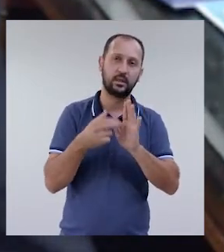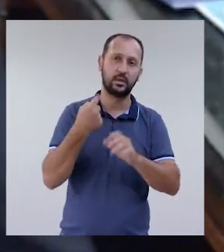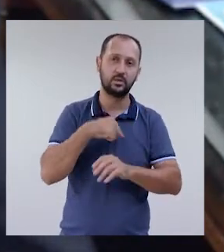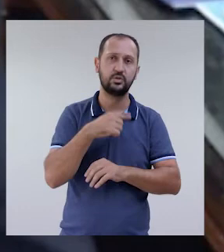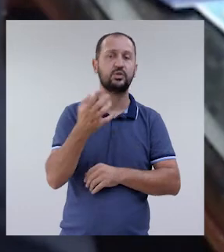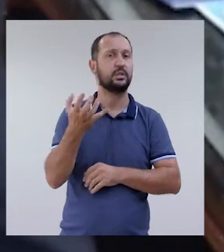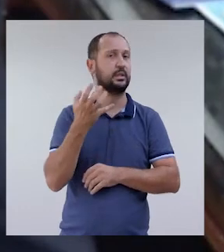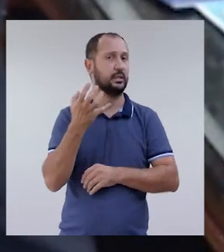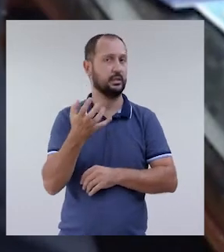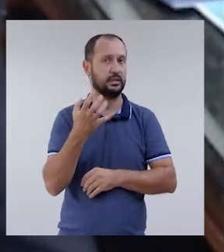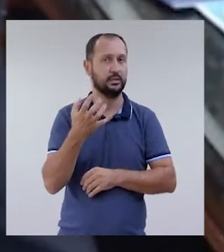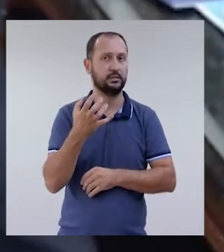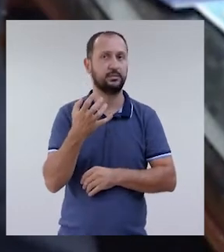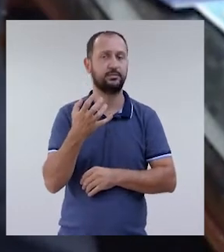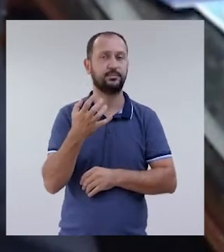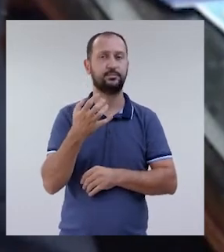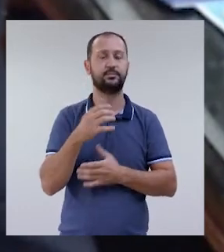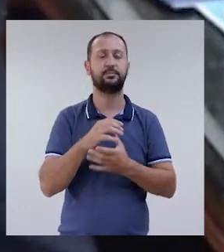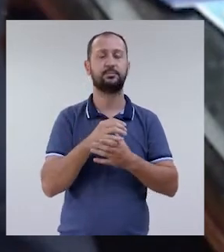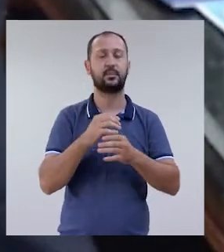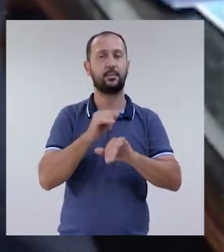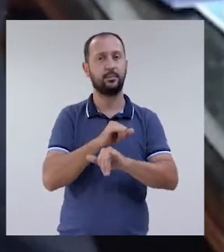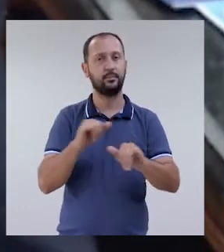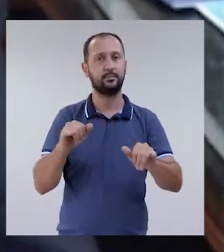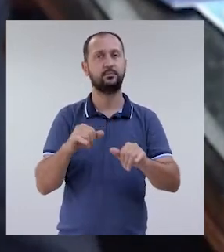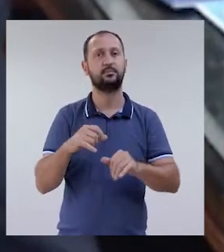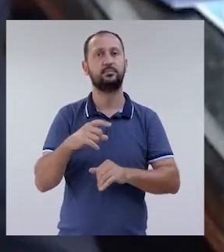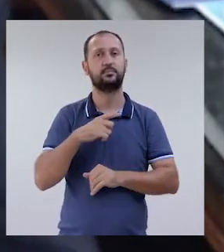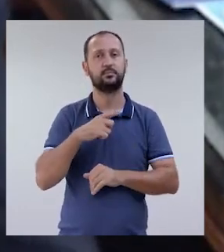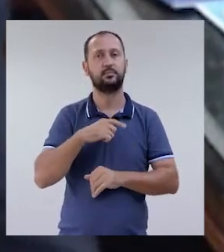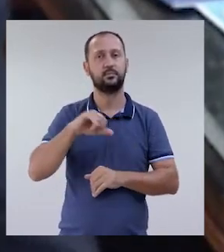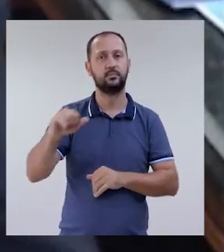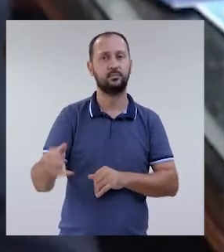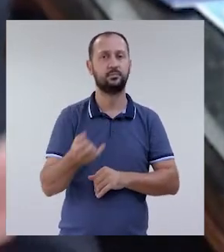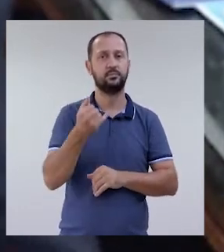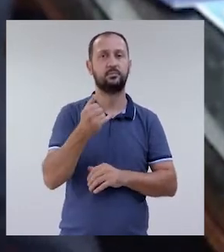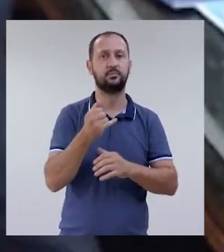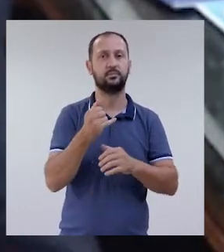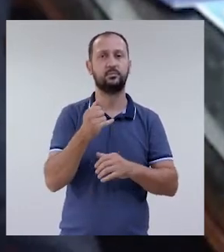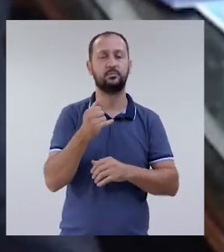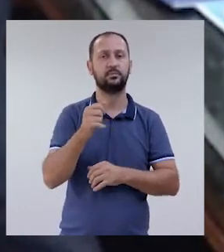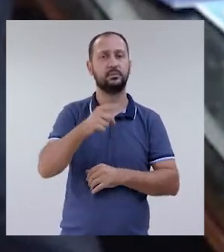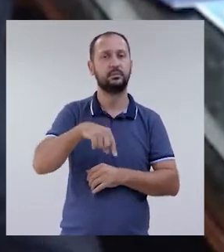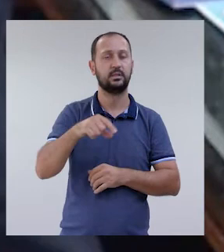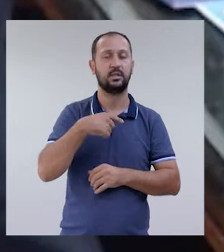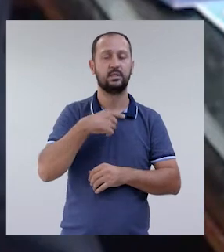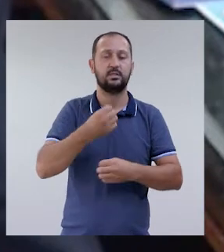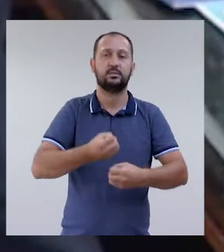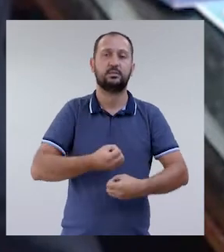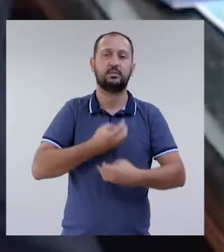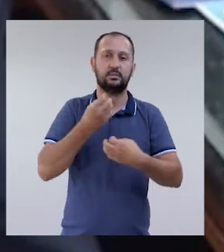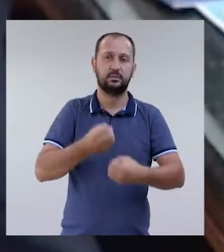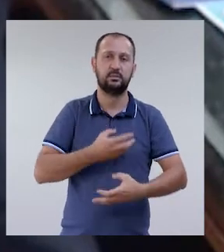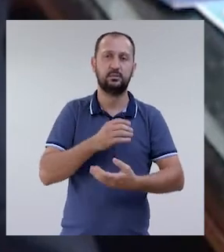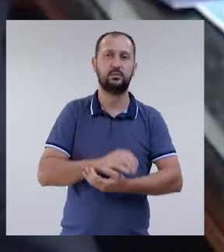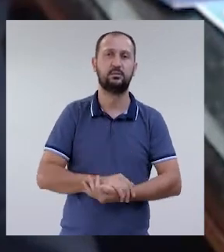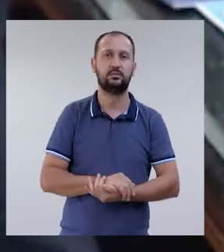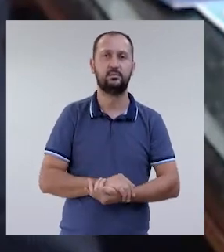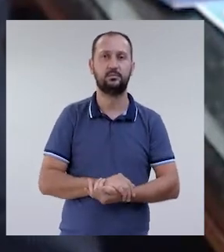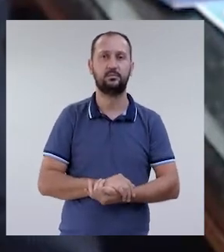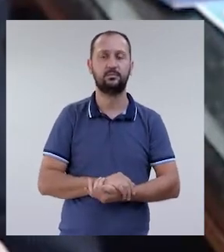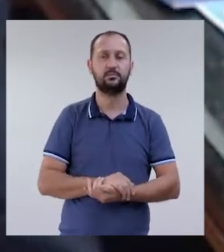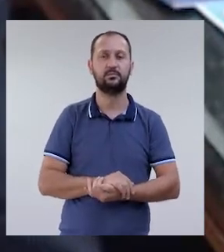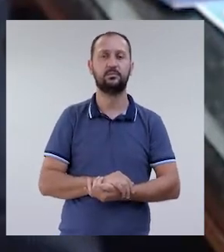as normas que nós pretendíamos editar e demos a oportunidade deles se